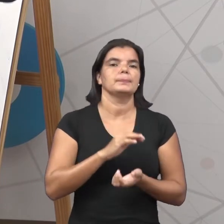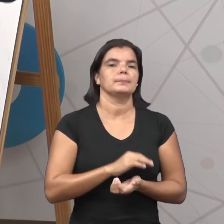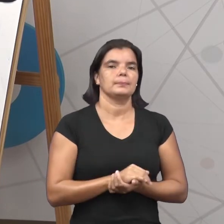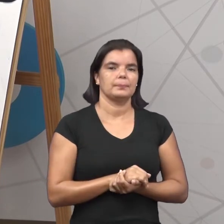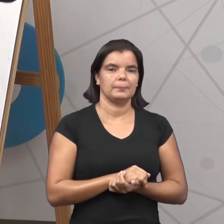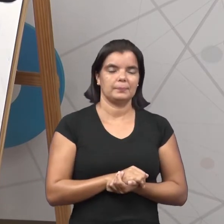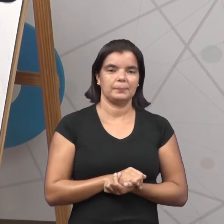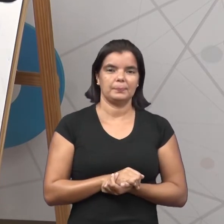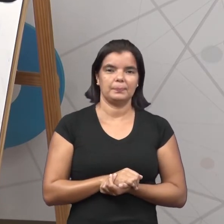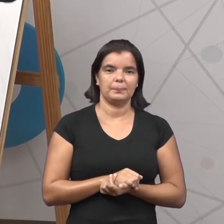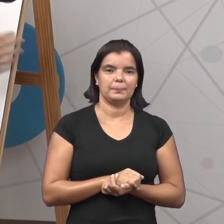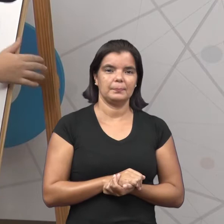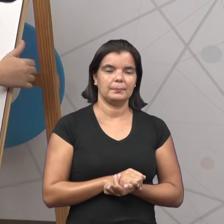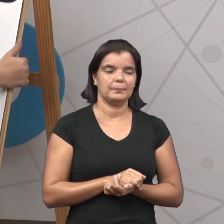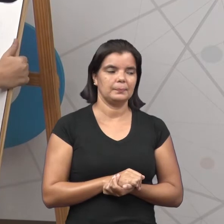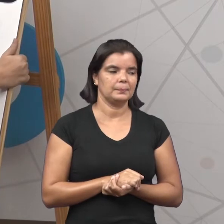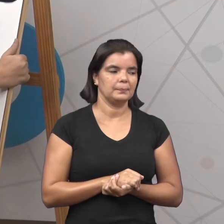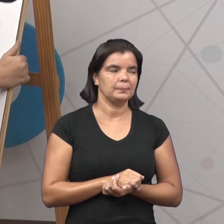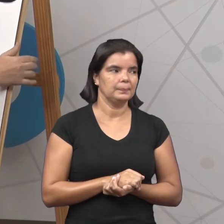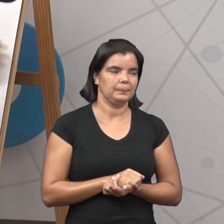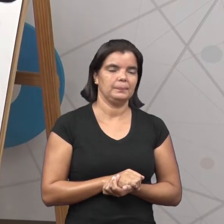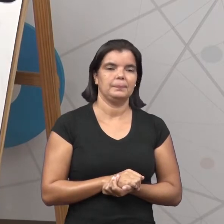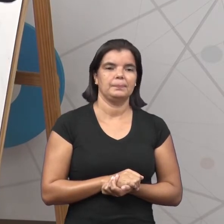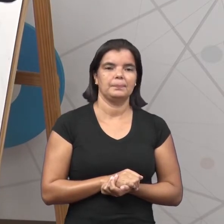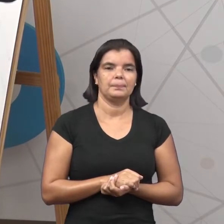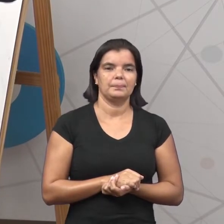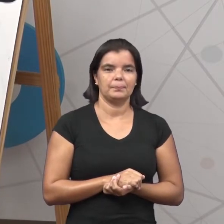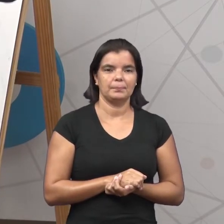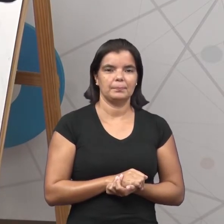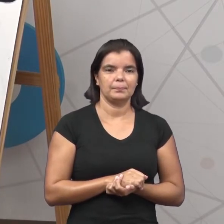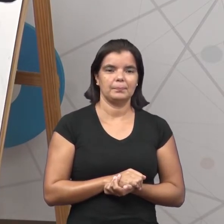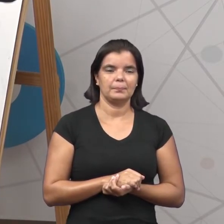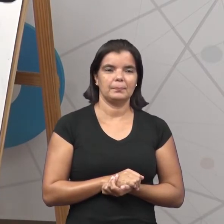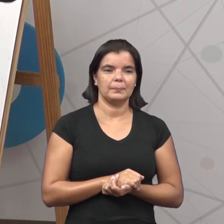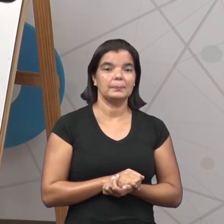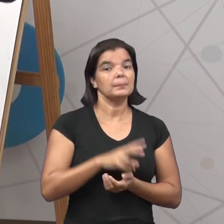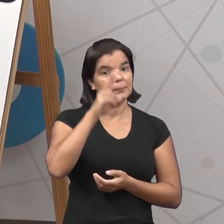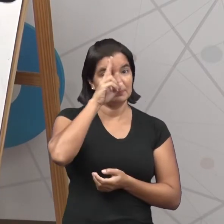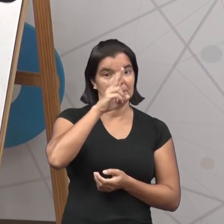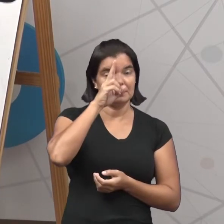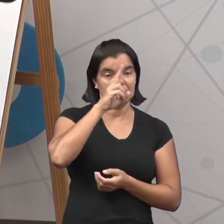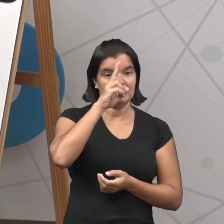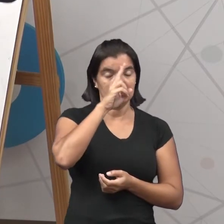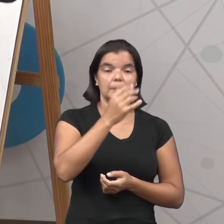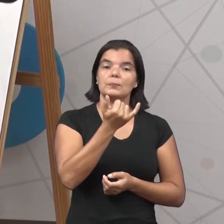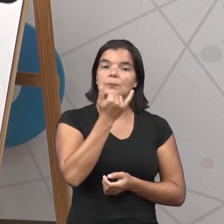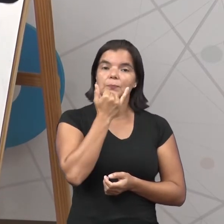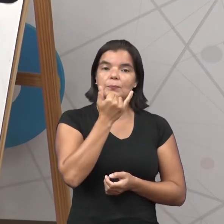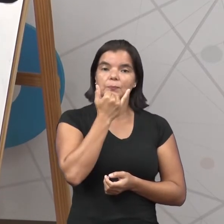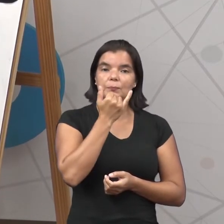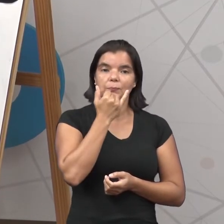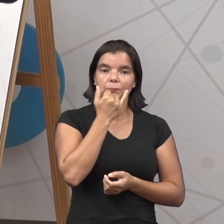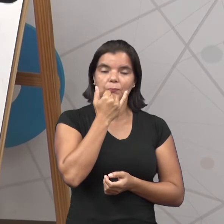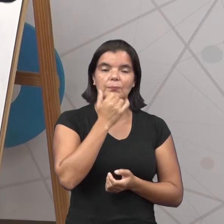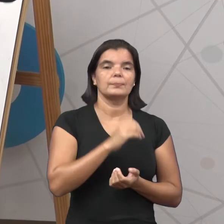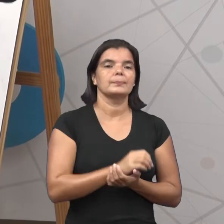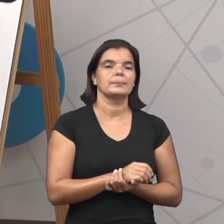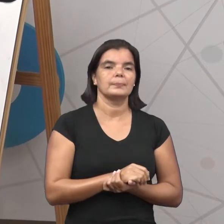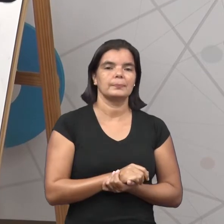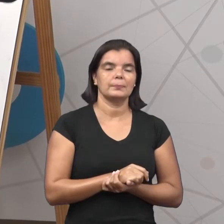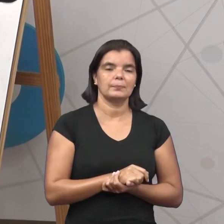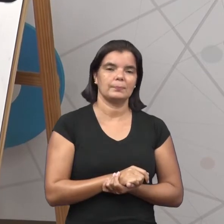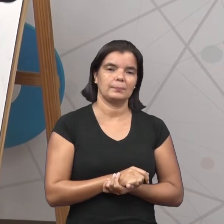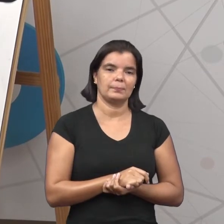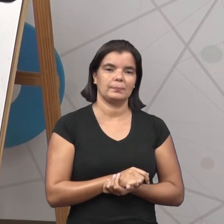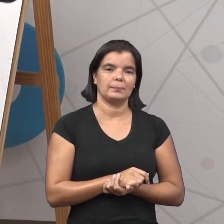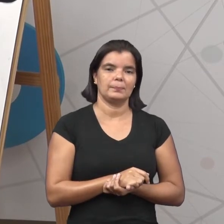aqui, ó. Essas duas palavras. Lembrando, essa daqui não é daqui do sul. Ela é